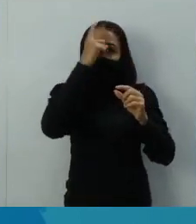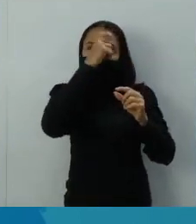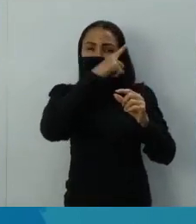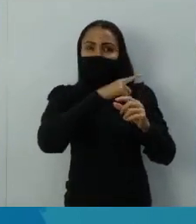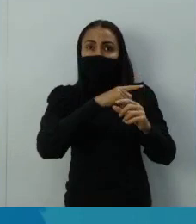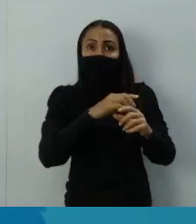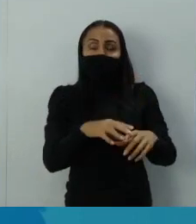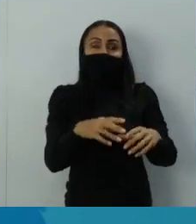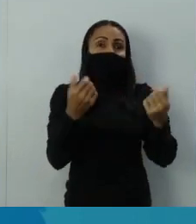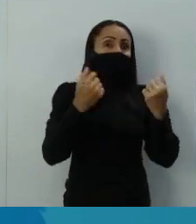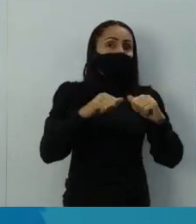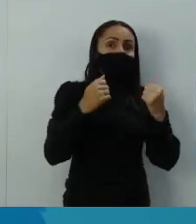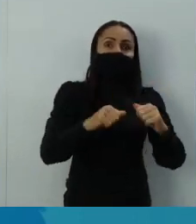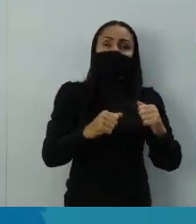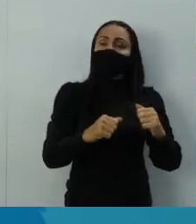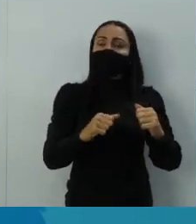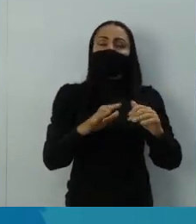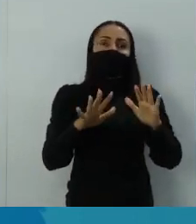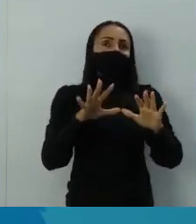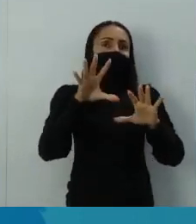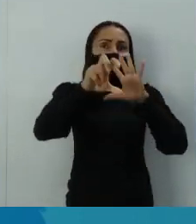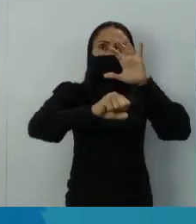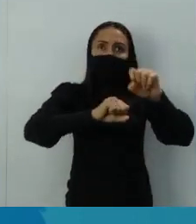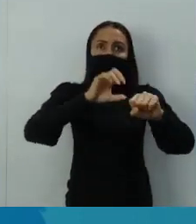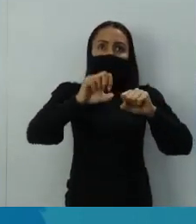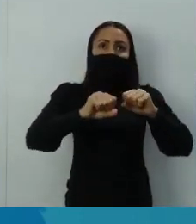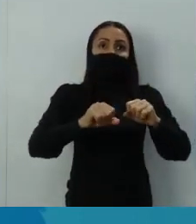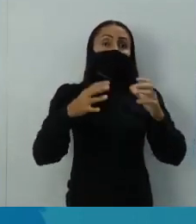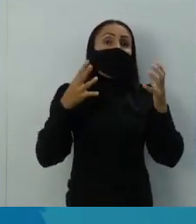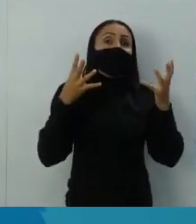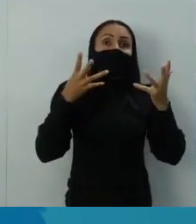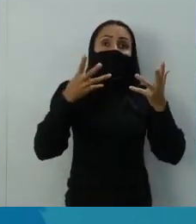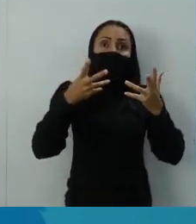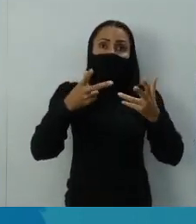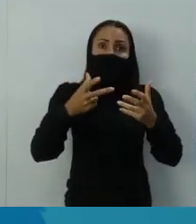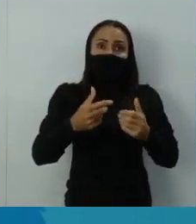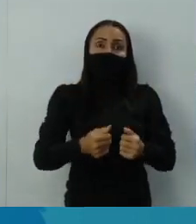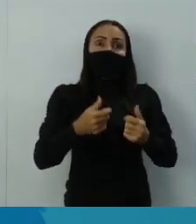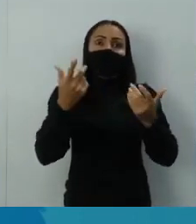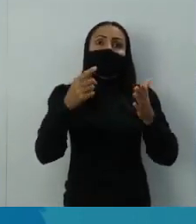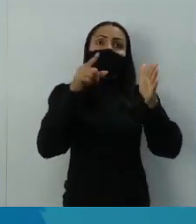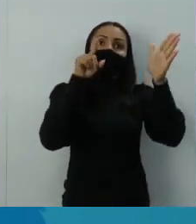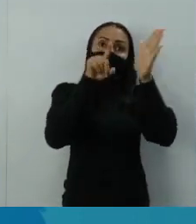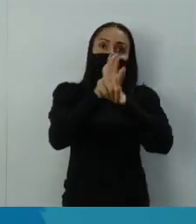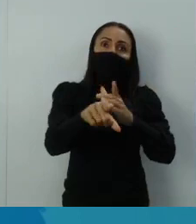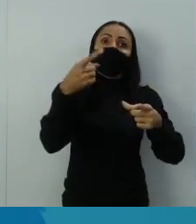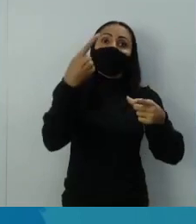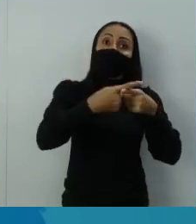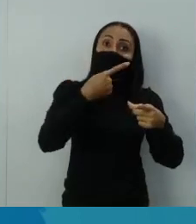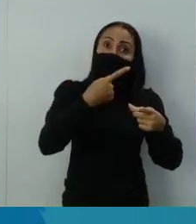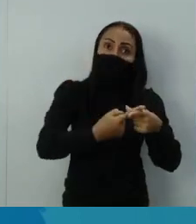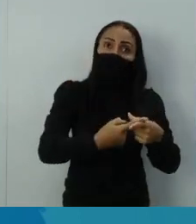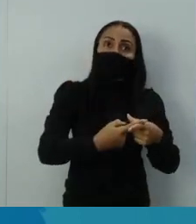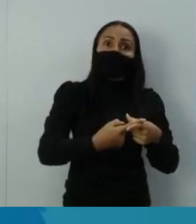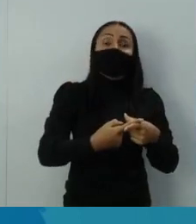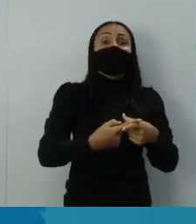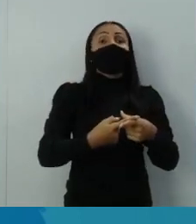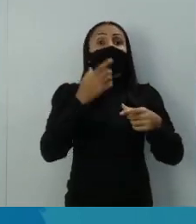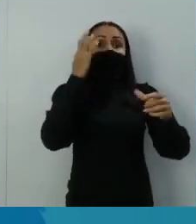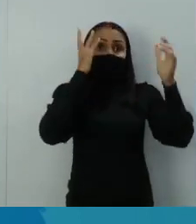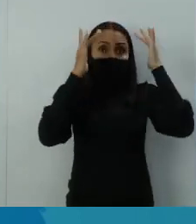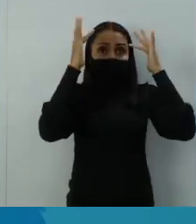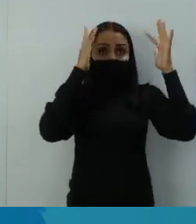um questionamento, tudo deve se buscar perguntar um porquê, né? A filosofia nos leva a isso,